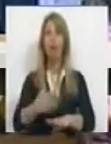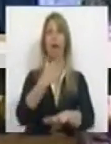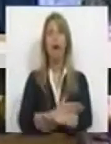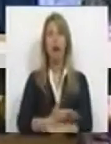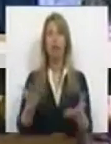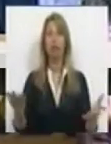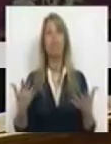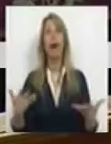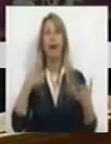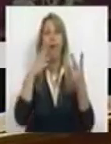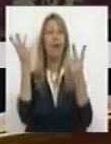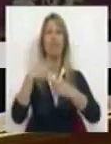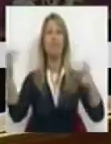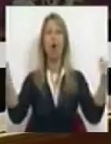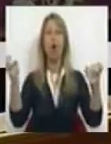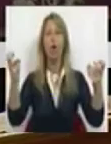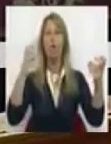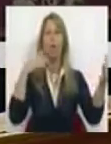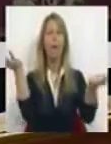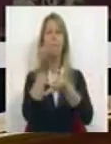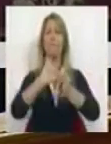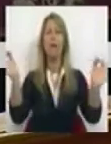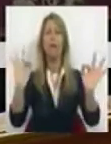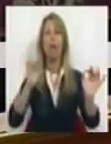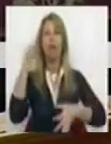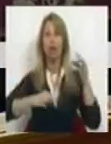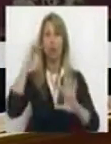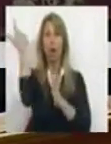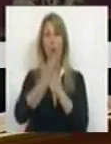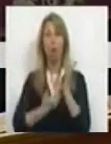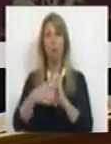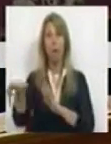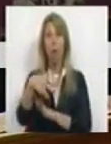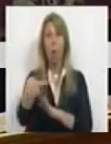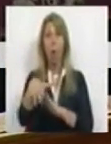agora as maravilhas do Tribunal Constitucional na Rua do Século,